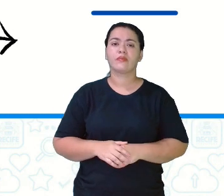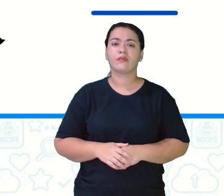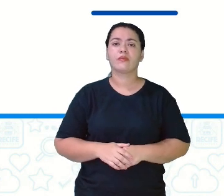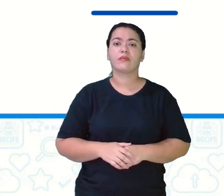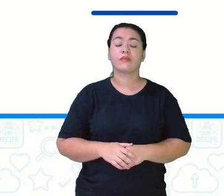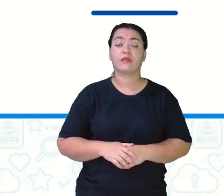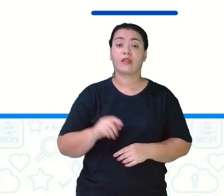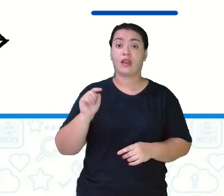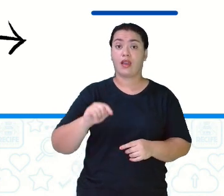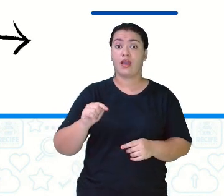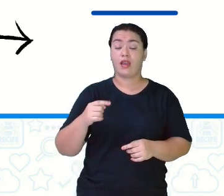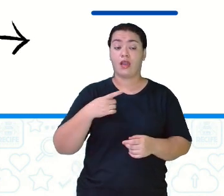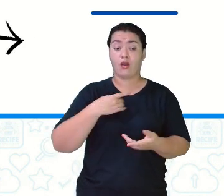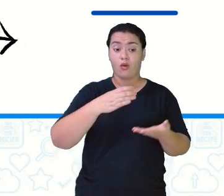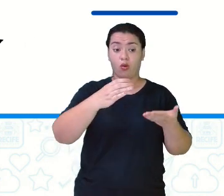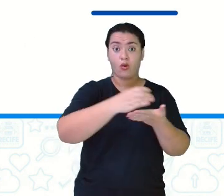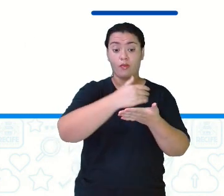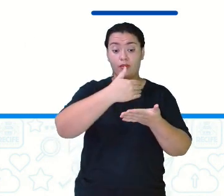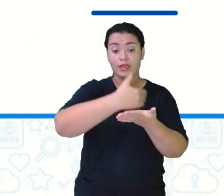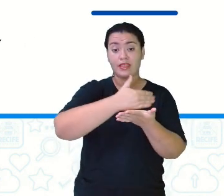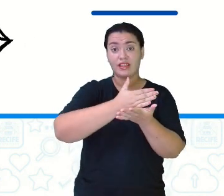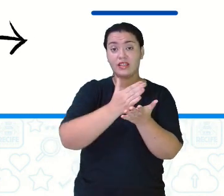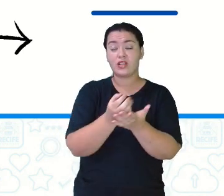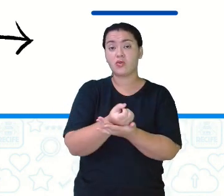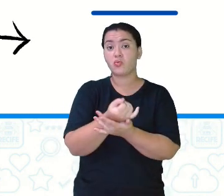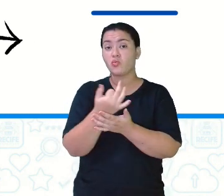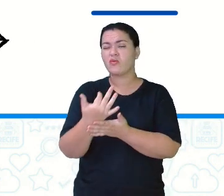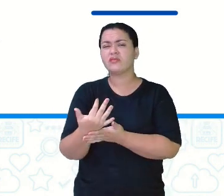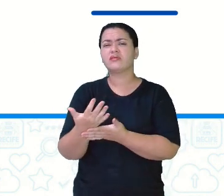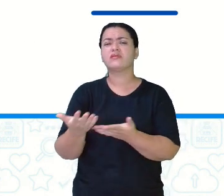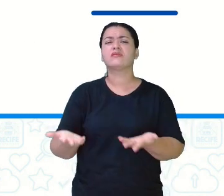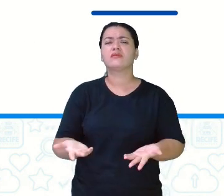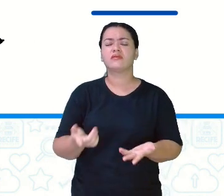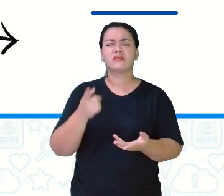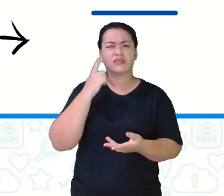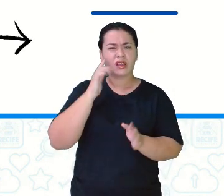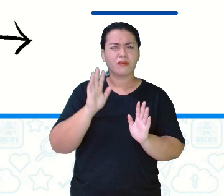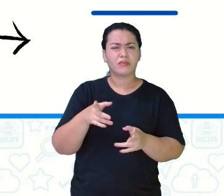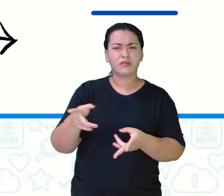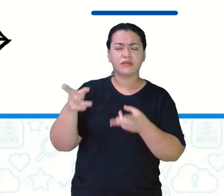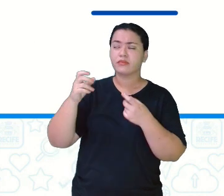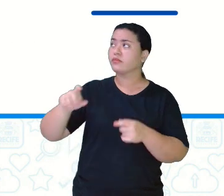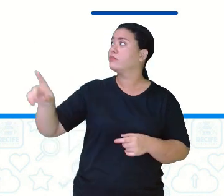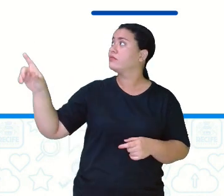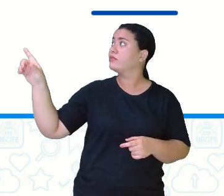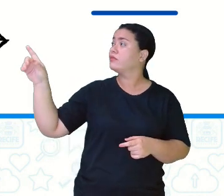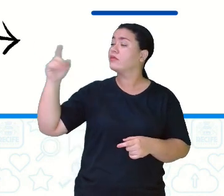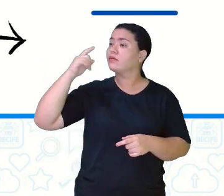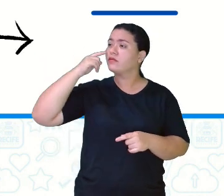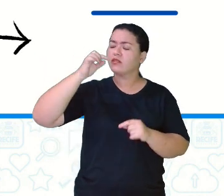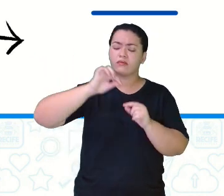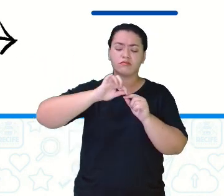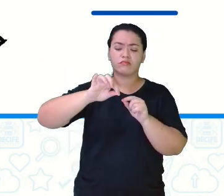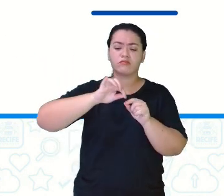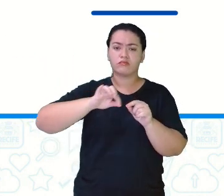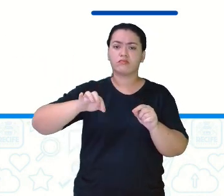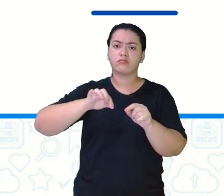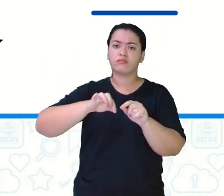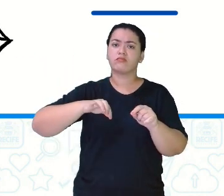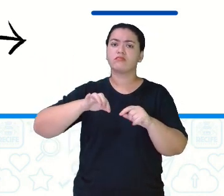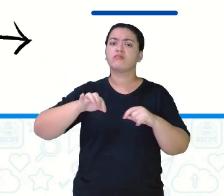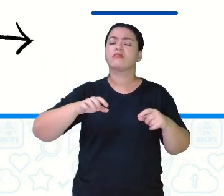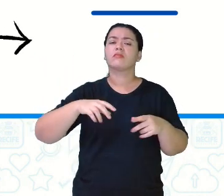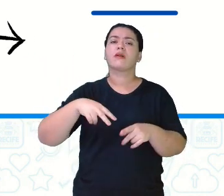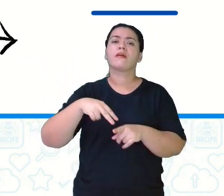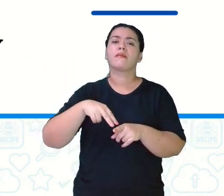O inteiro foi dividido em quantas partes? Já conseguiram observar? Olha as linhas ali da